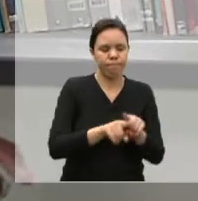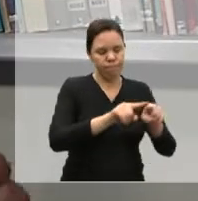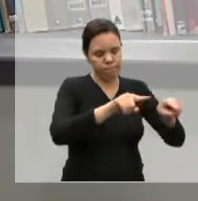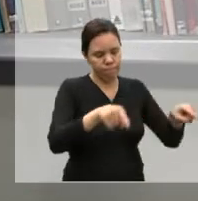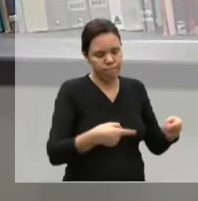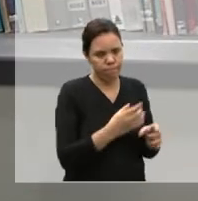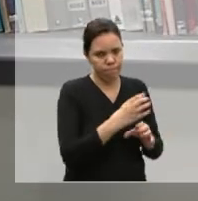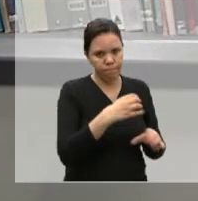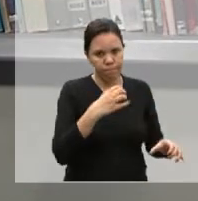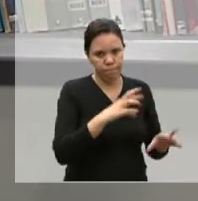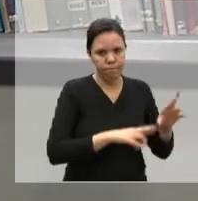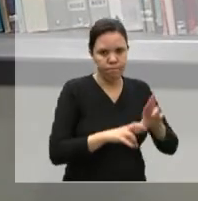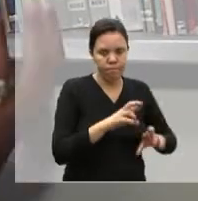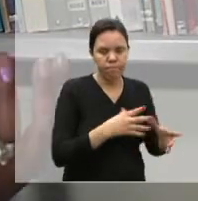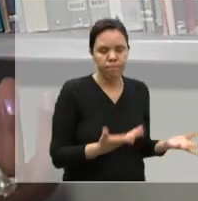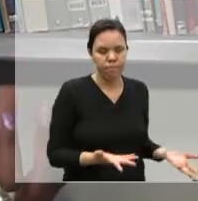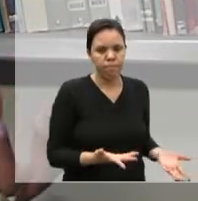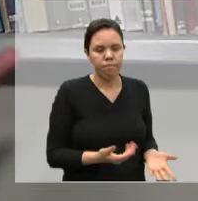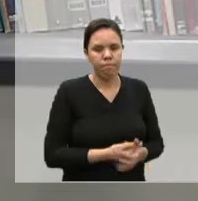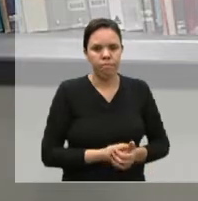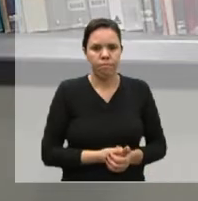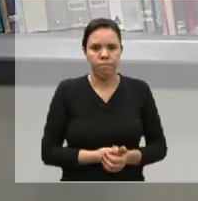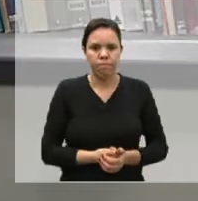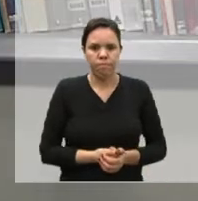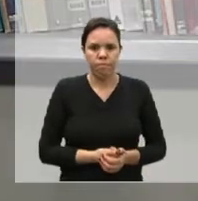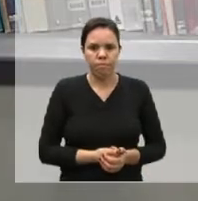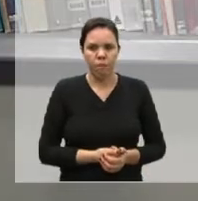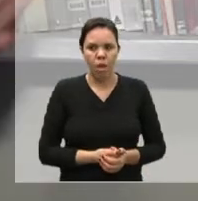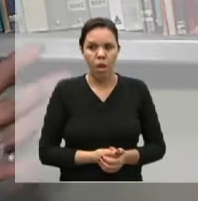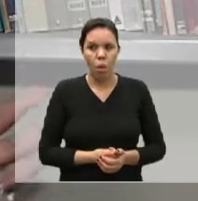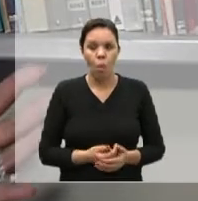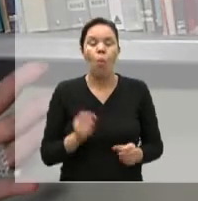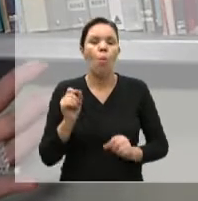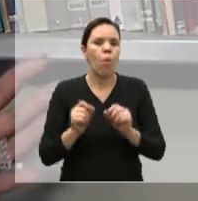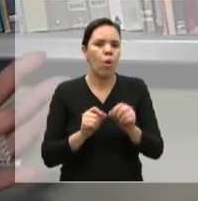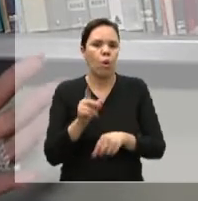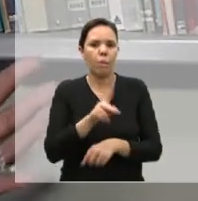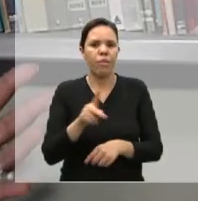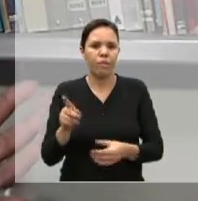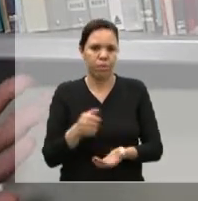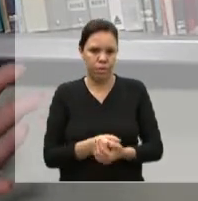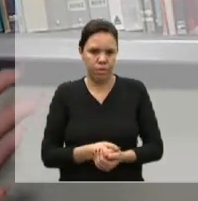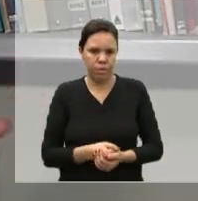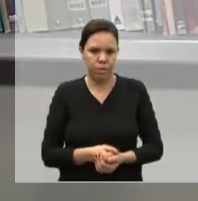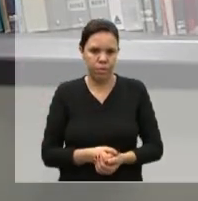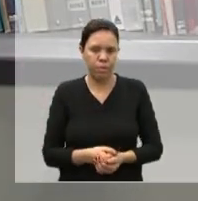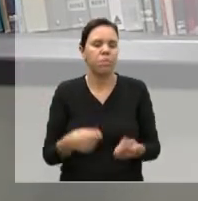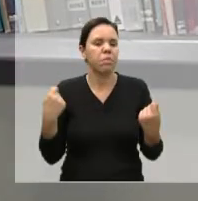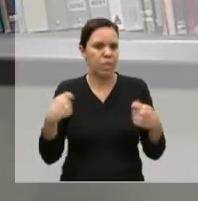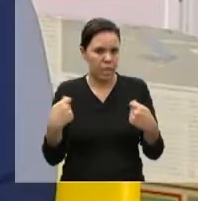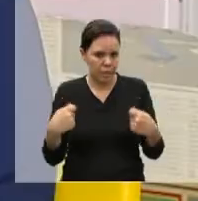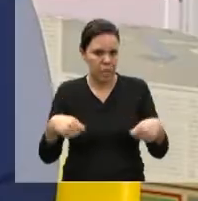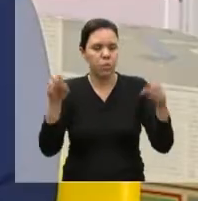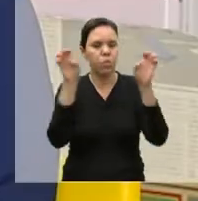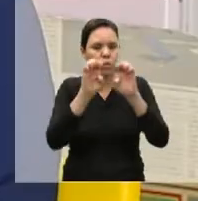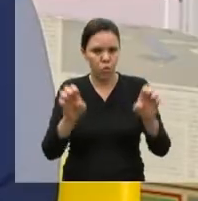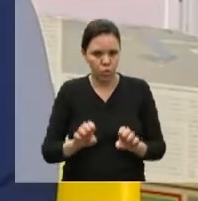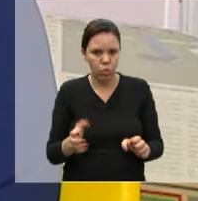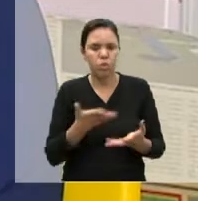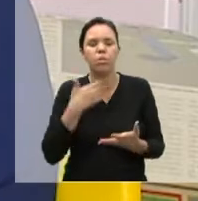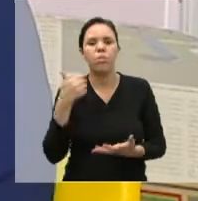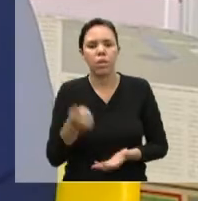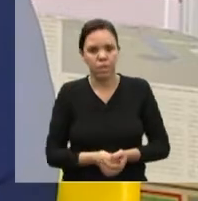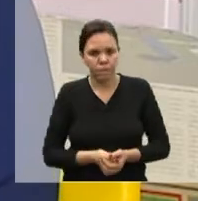melhores equipados, porque vai muito hoje, minha visão, é o professor, então precisa de uma estrutura melhor, né? É necessário